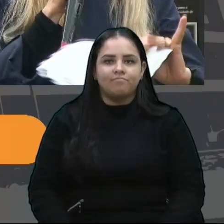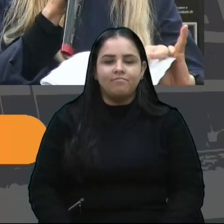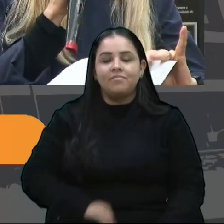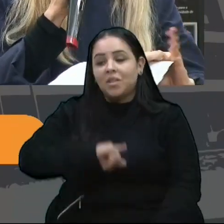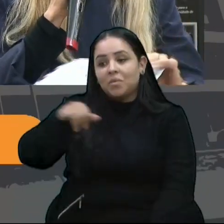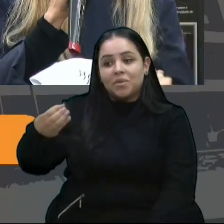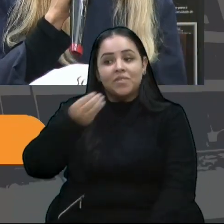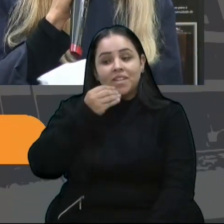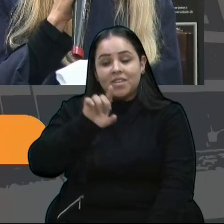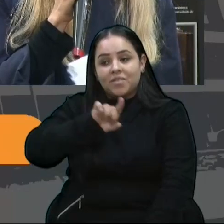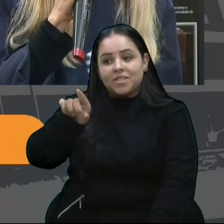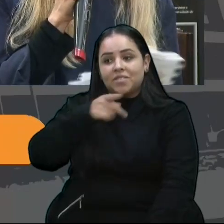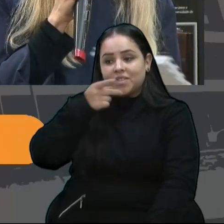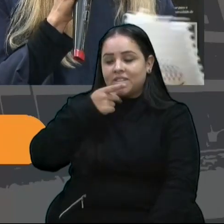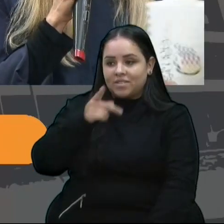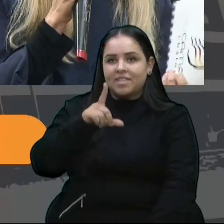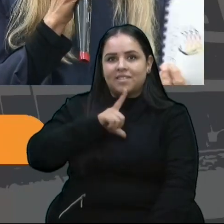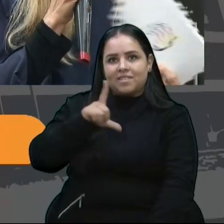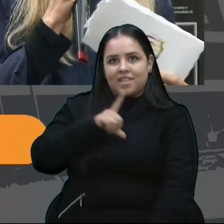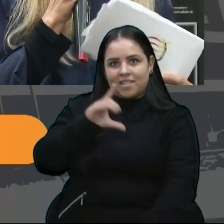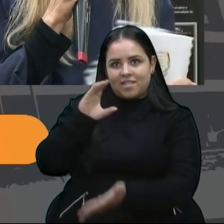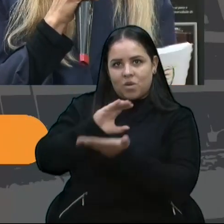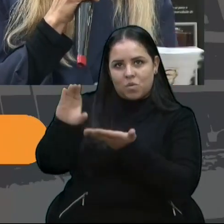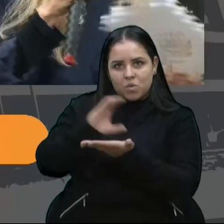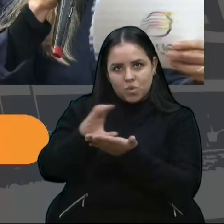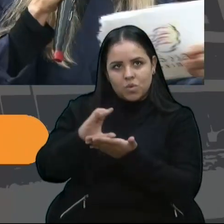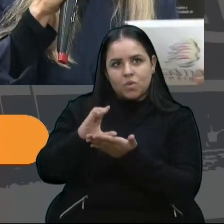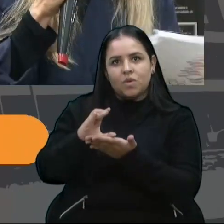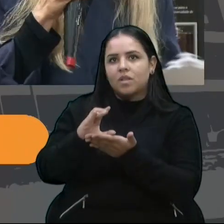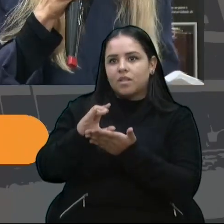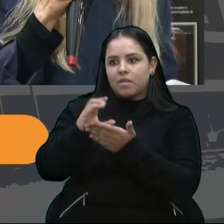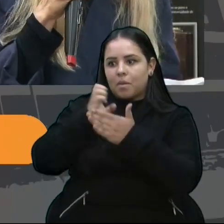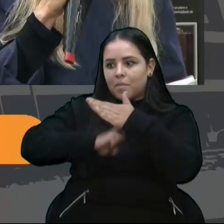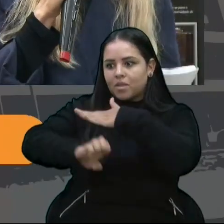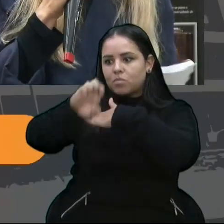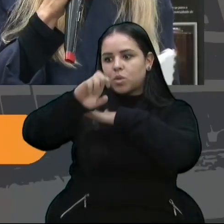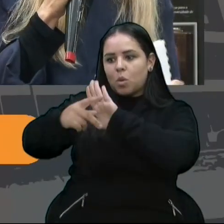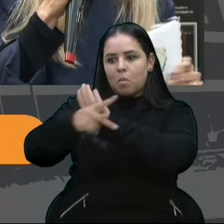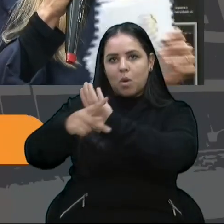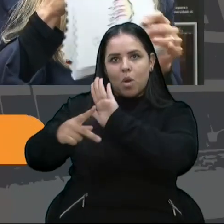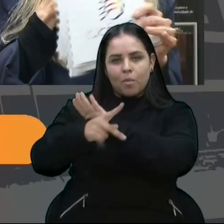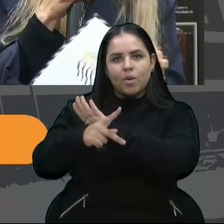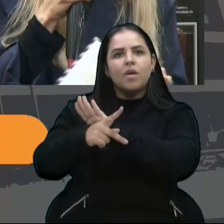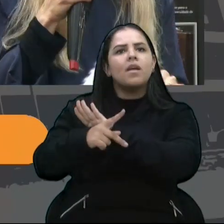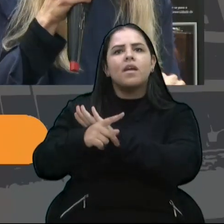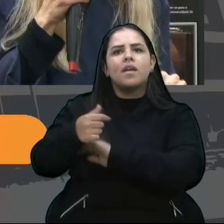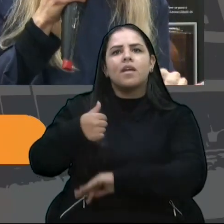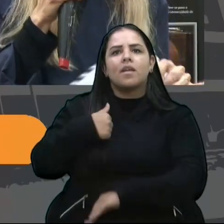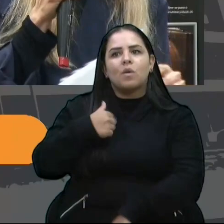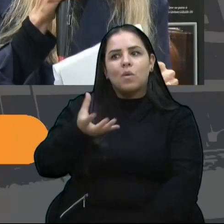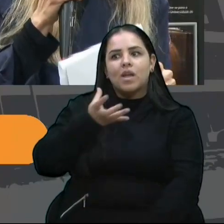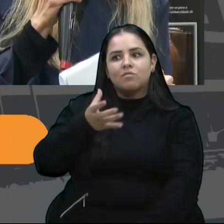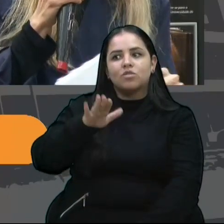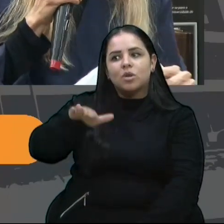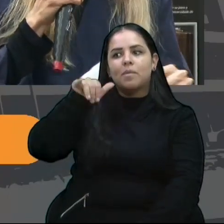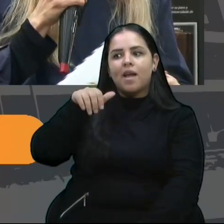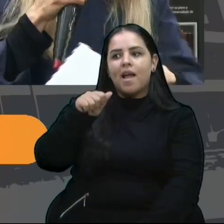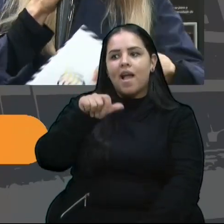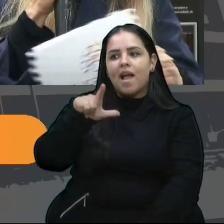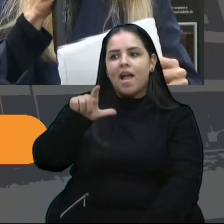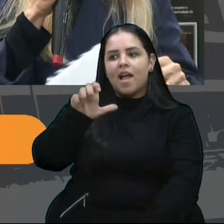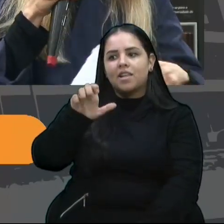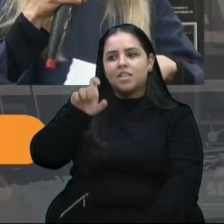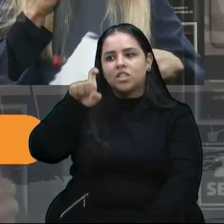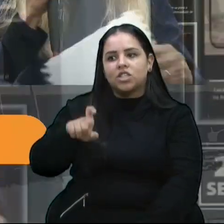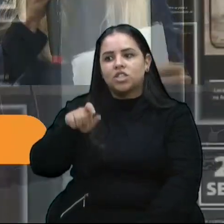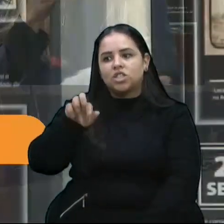falando disso, desse investimento, né, no empreendimento próprio, Felipe, eu quero chamar o Alexandre e perguntar a ele. Teve uma